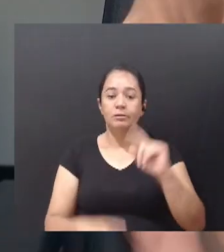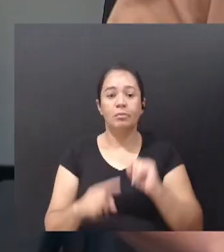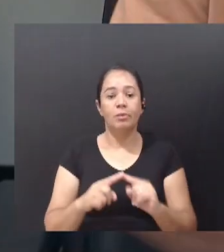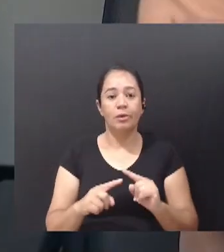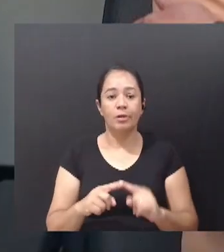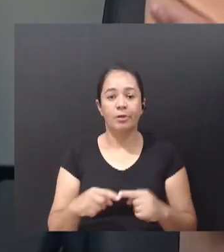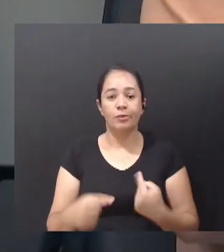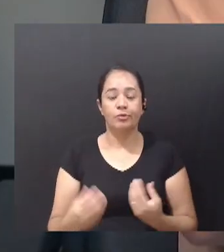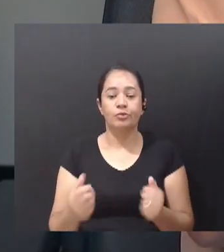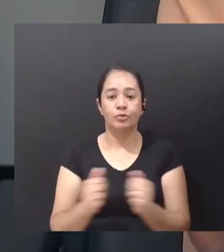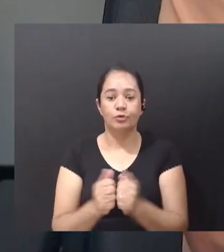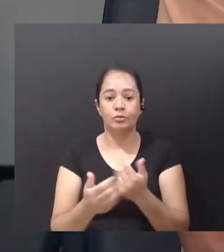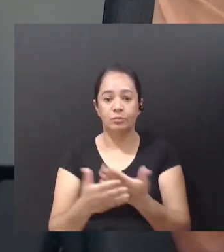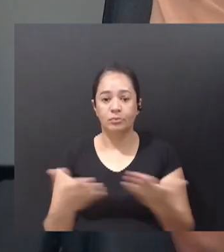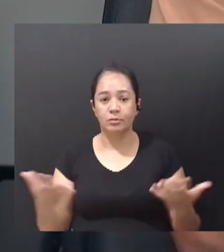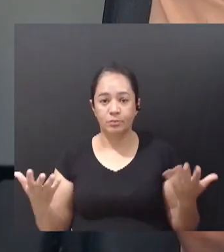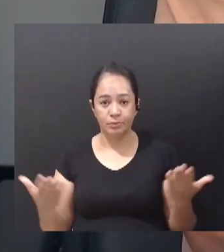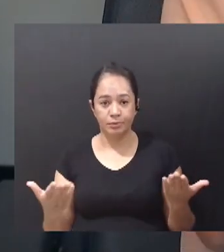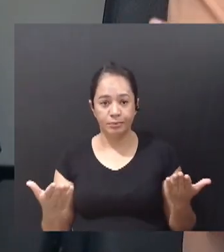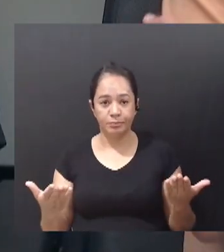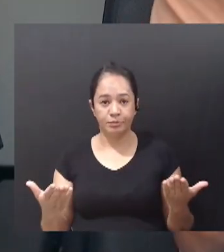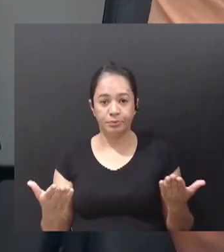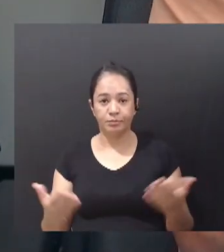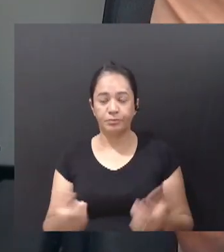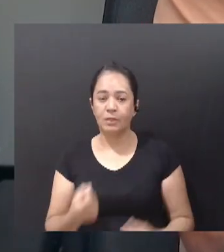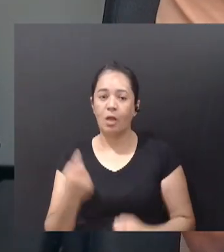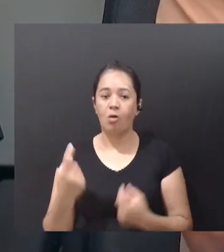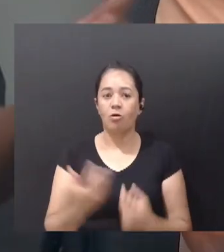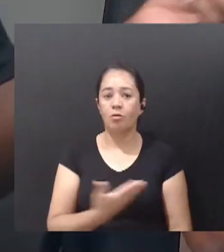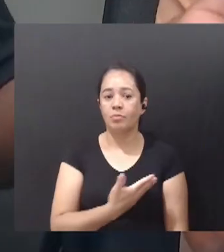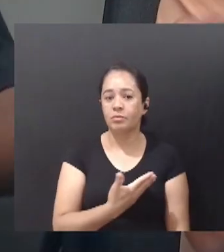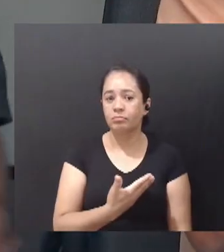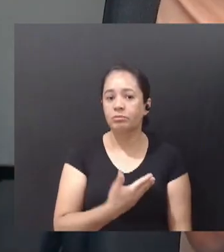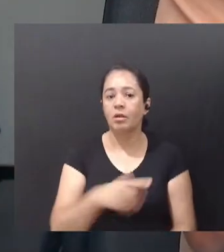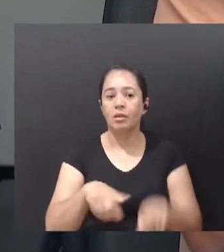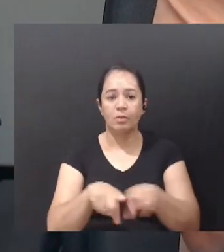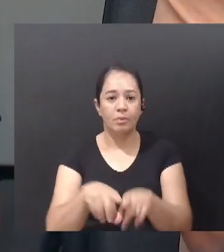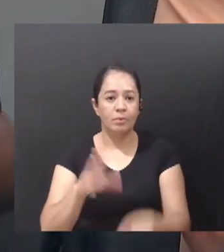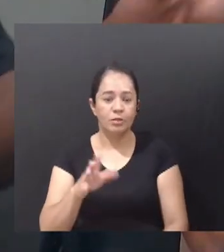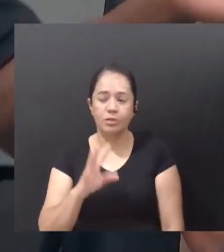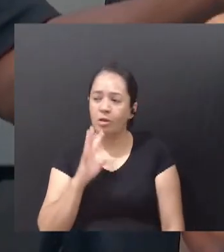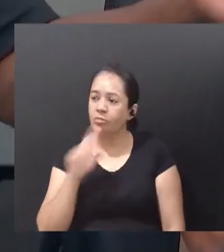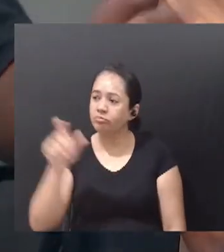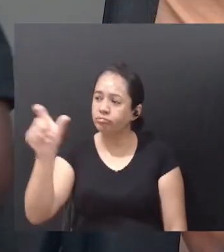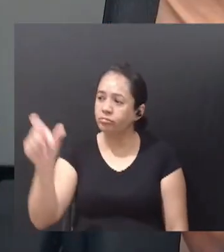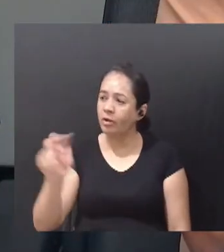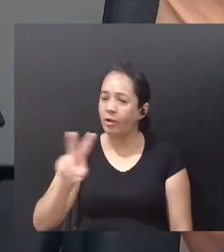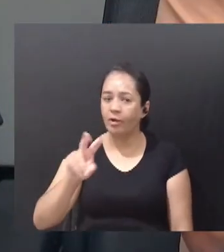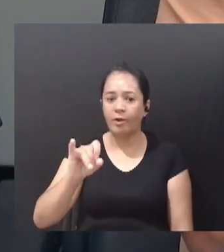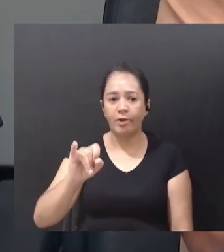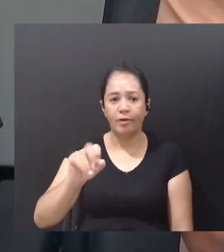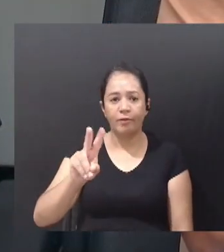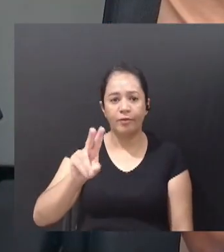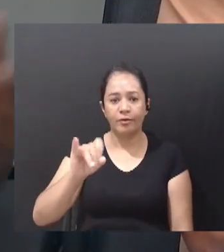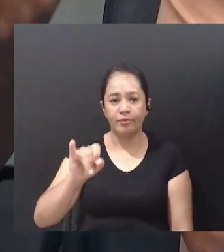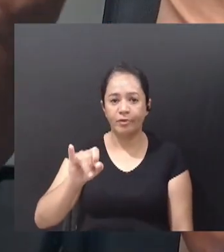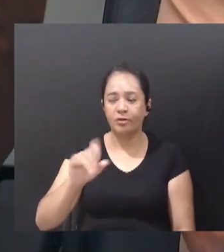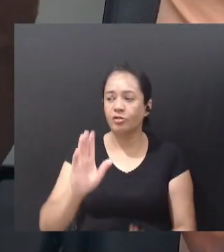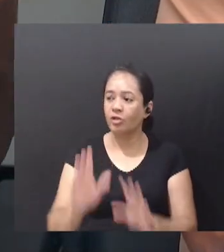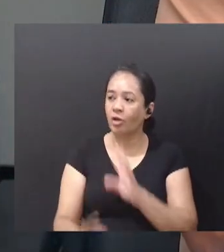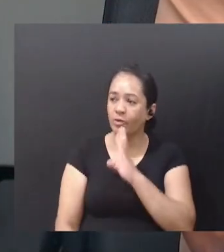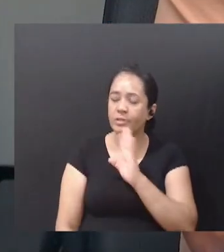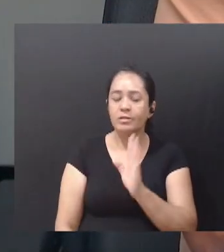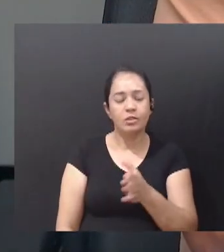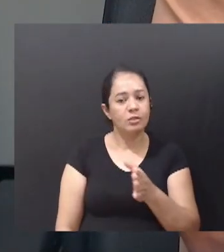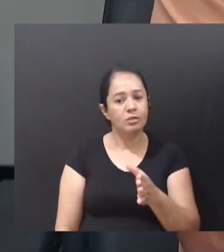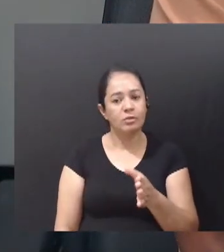aqui. Tem alguns outros conhecidos aqui também, da Vivi, seu filho Maio, conheci hoje aqui. Inclusive,